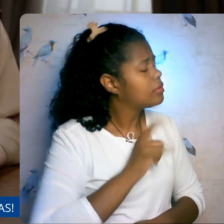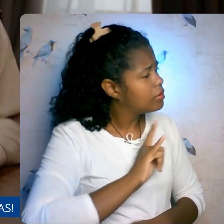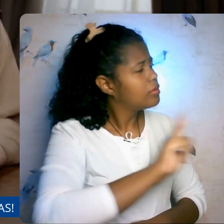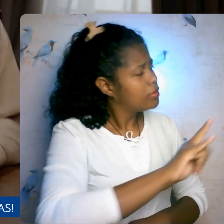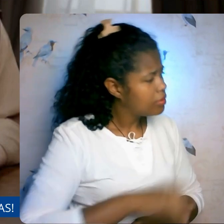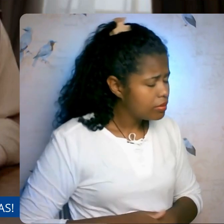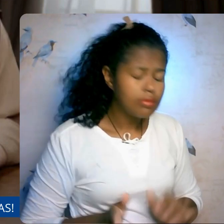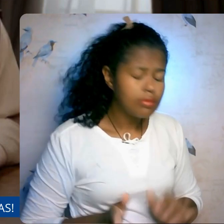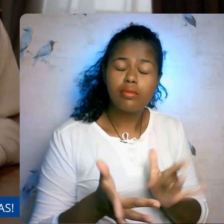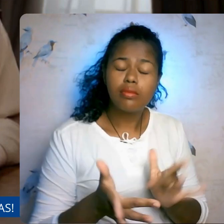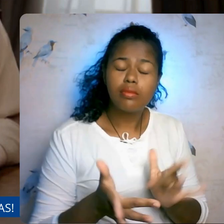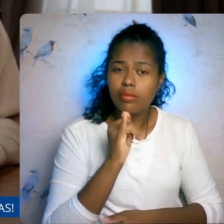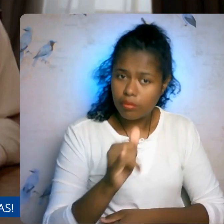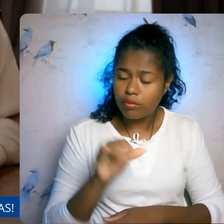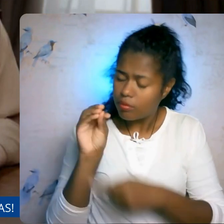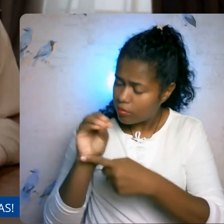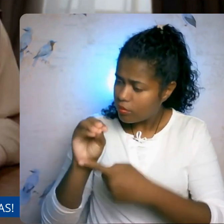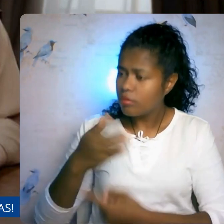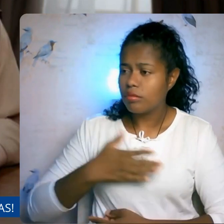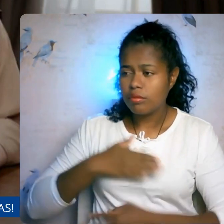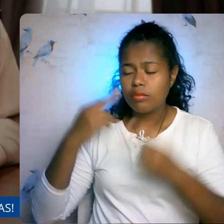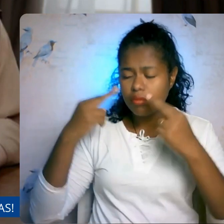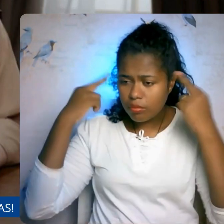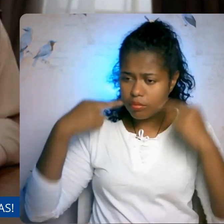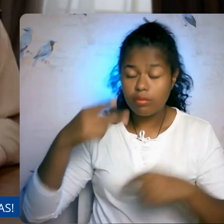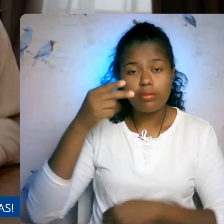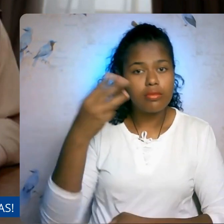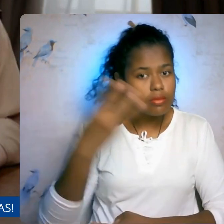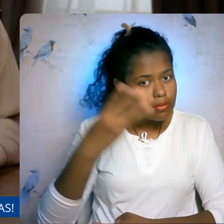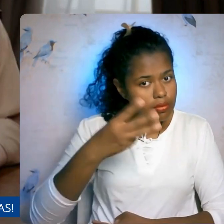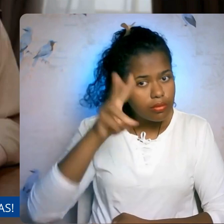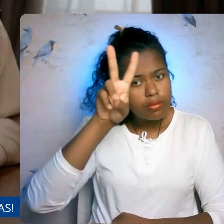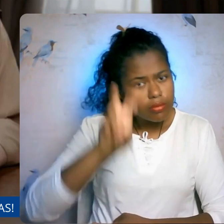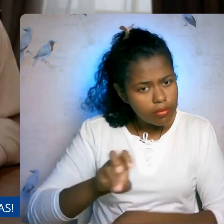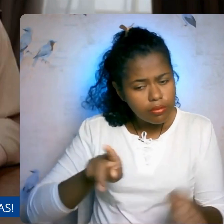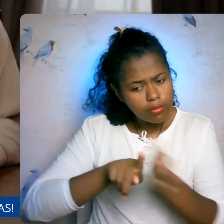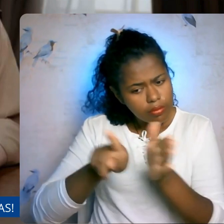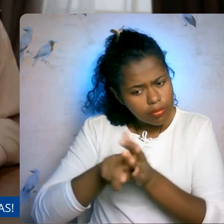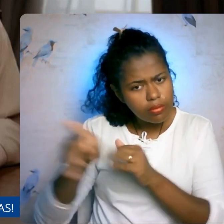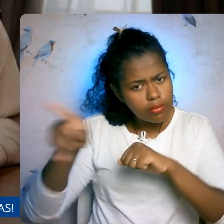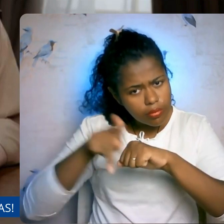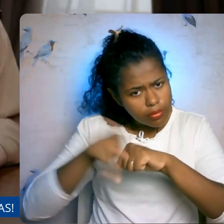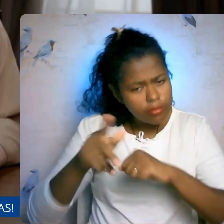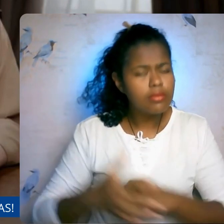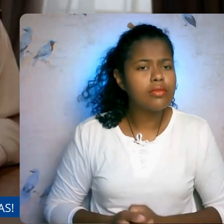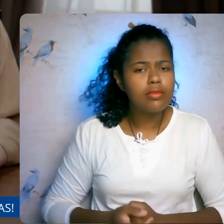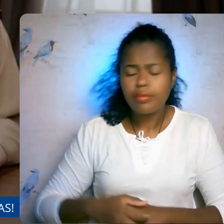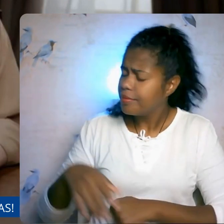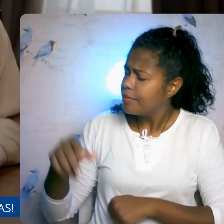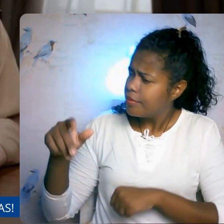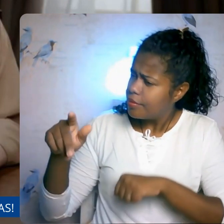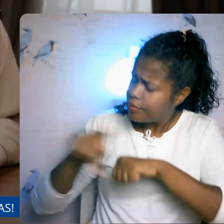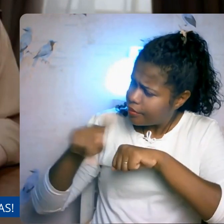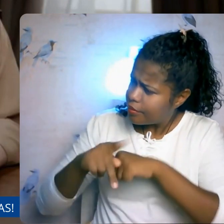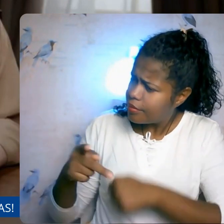Jesus disse-lhe: Apacenta as minhas ovelhas. Pela terceira vez, perguntou a Pedro: Simão,